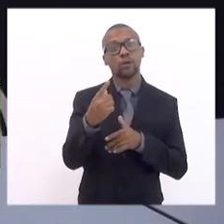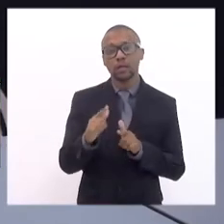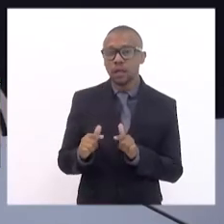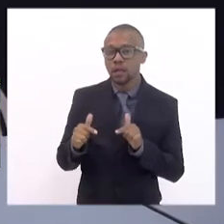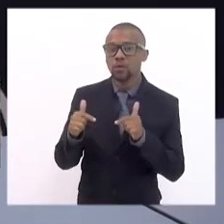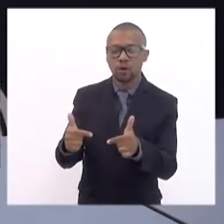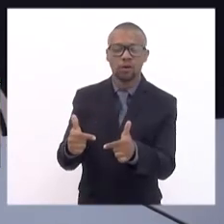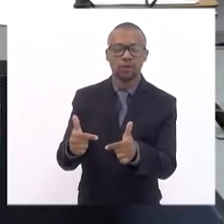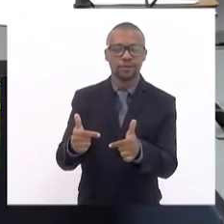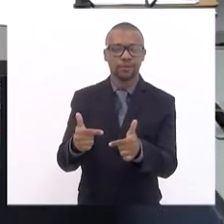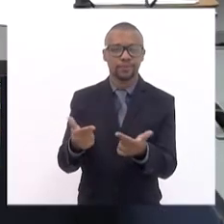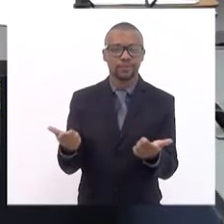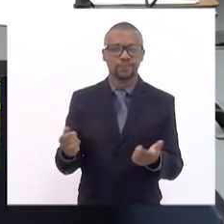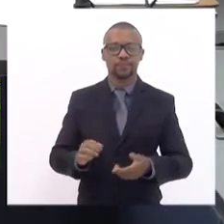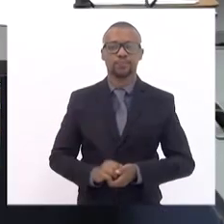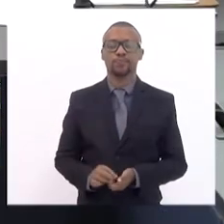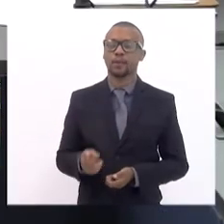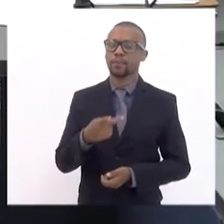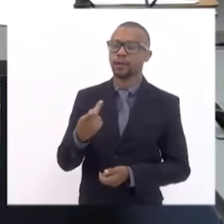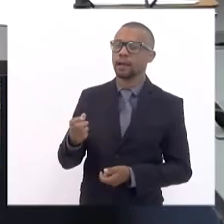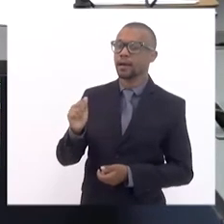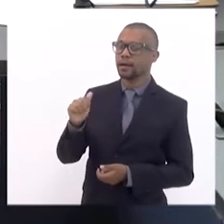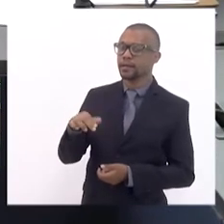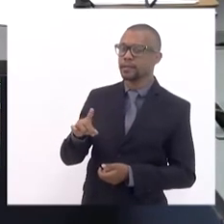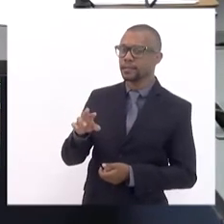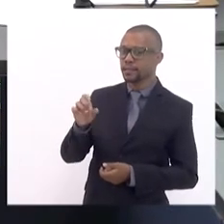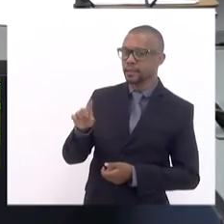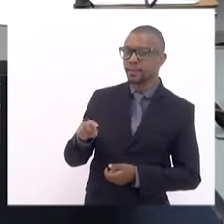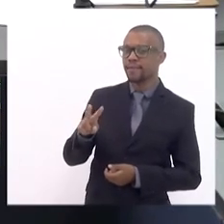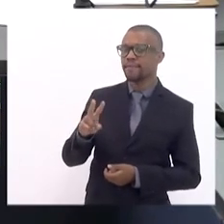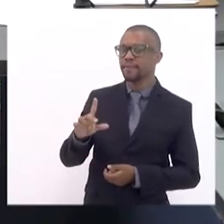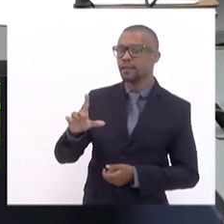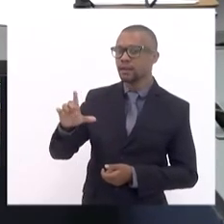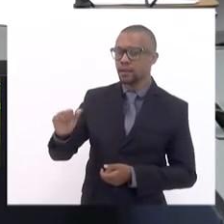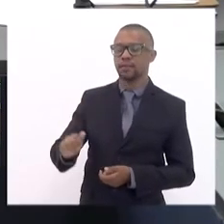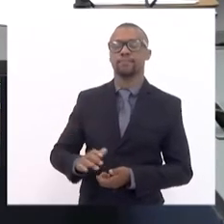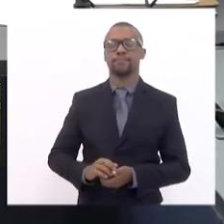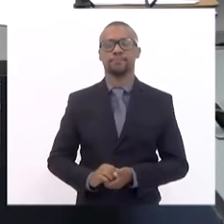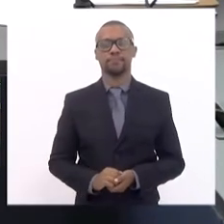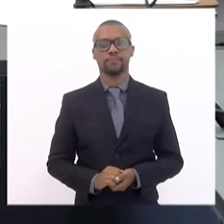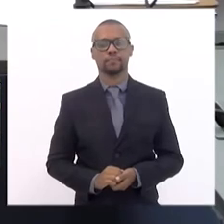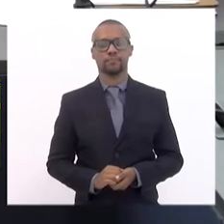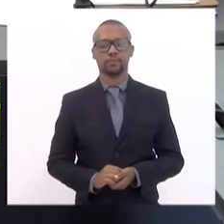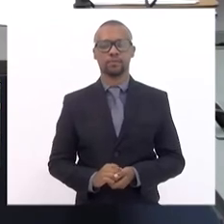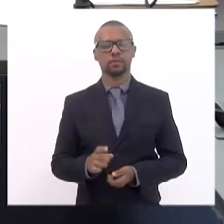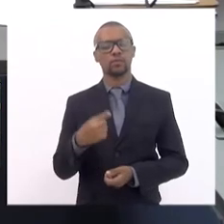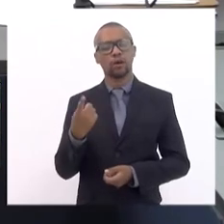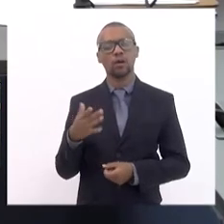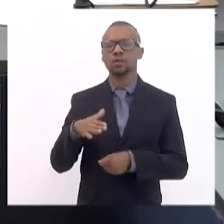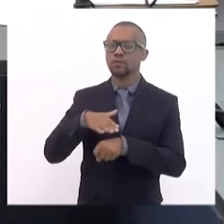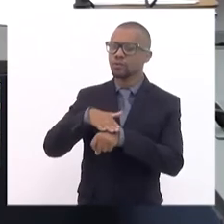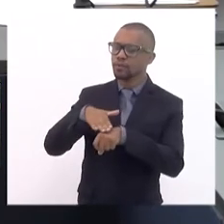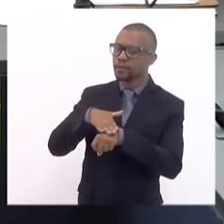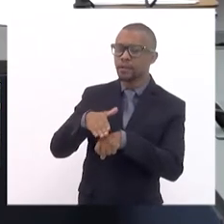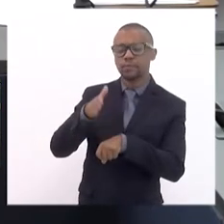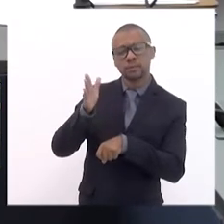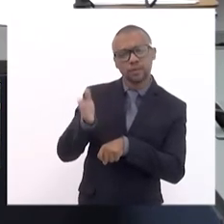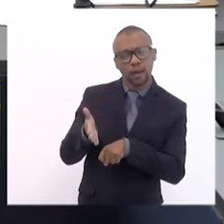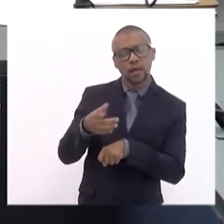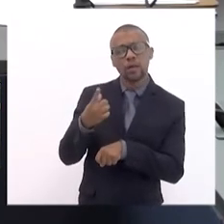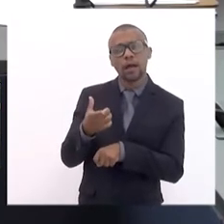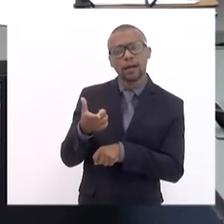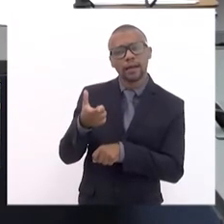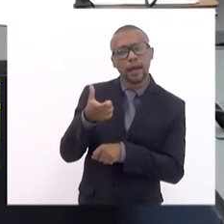ações. Presidente André Vila. Secretário, a gente até conversou para poder... A gente pretende,